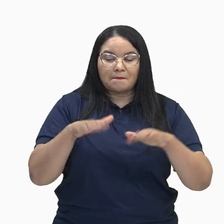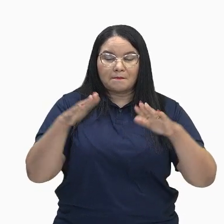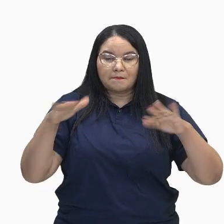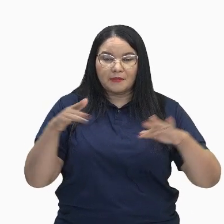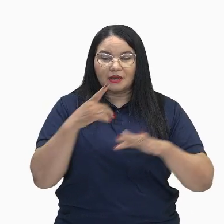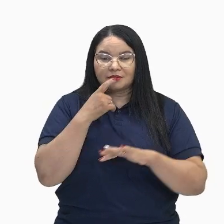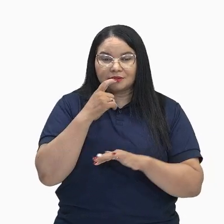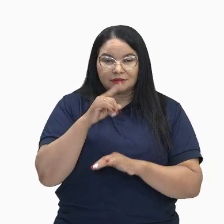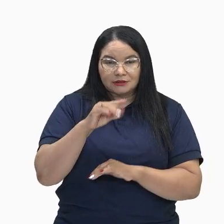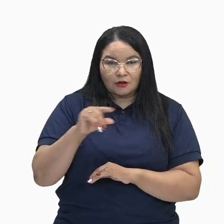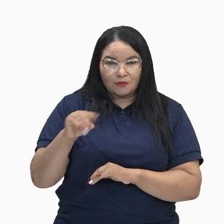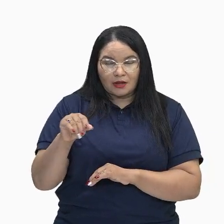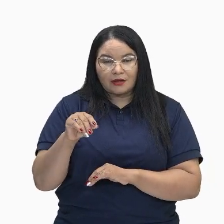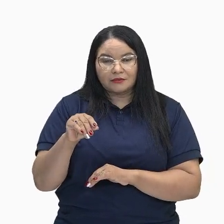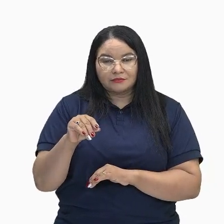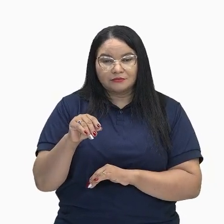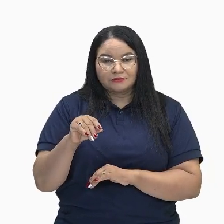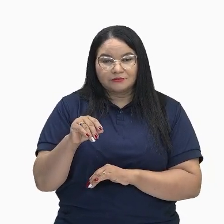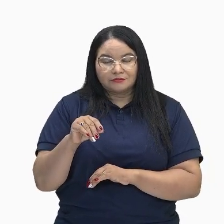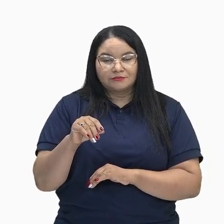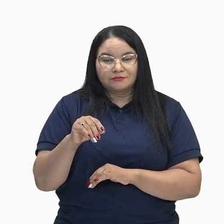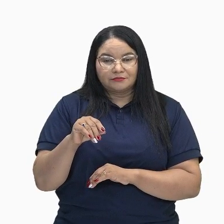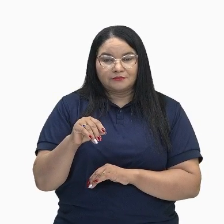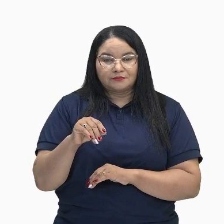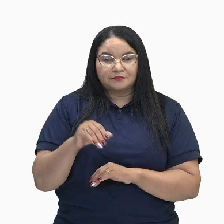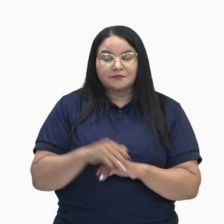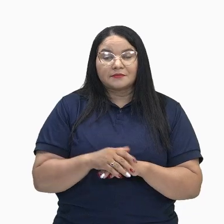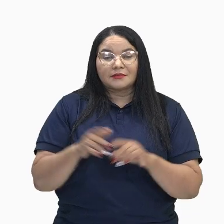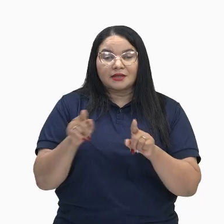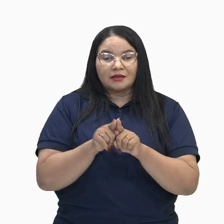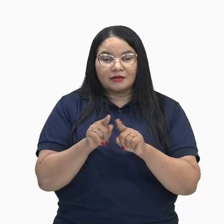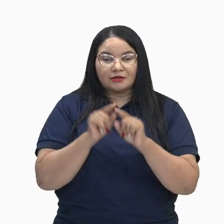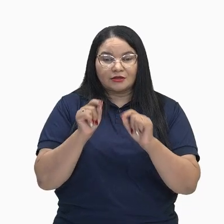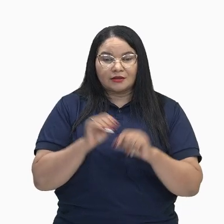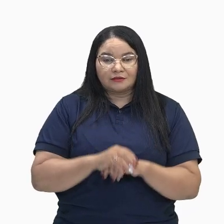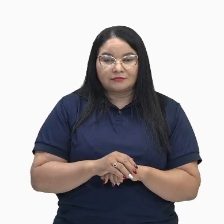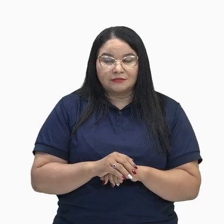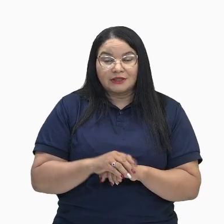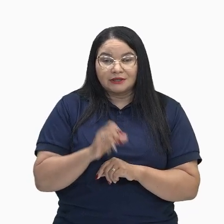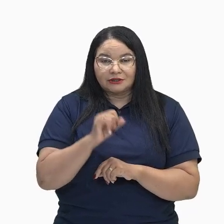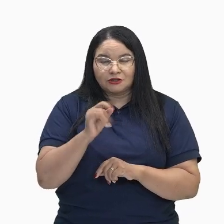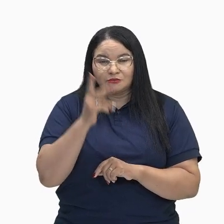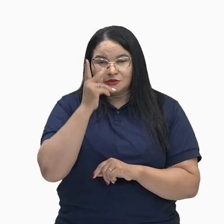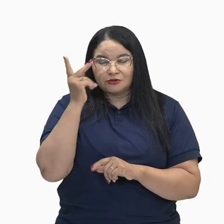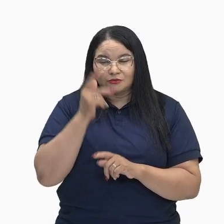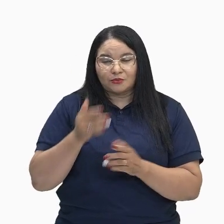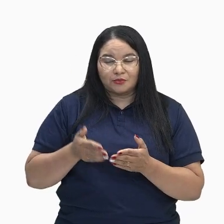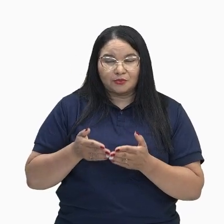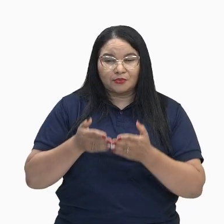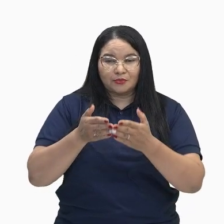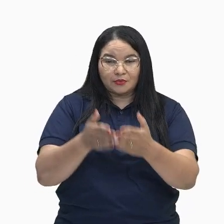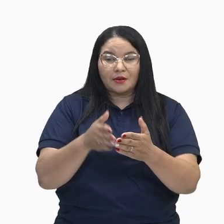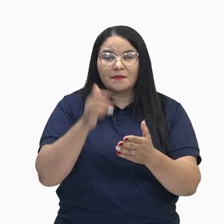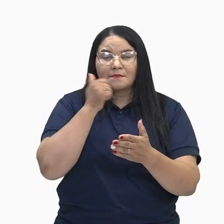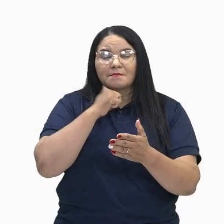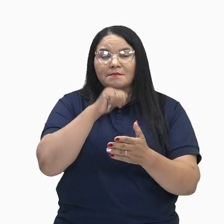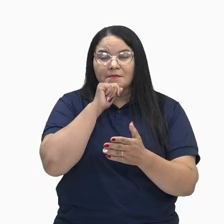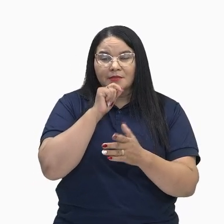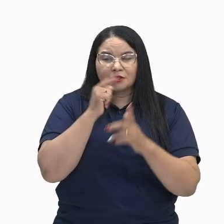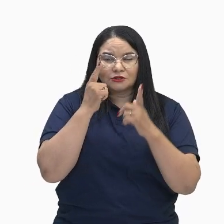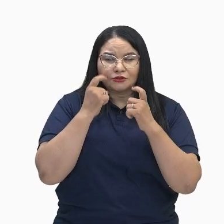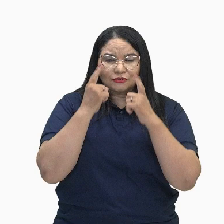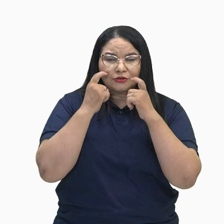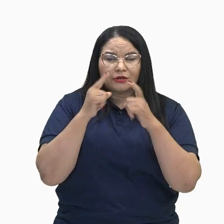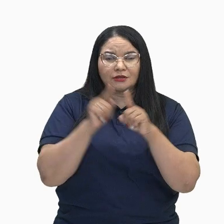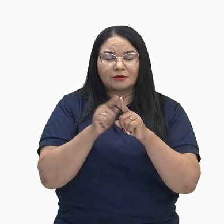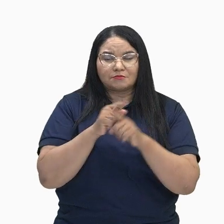invocando, ele está exaltando o mar. Por te cruzarmos, quantas mães choraram, quantos filhos em vão